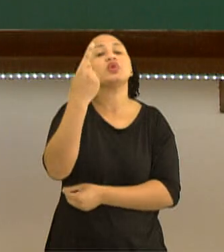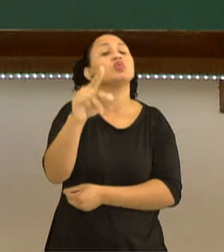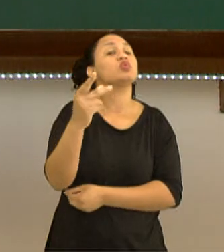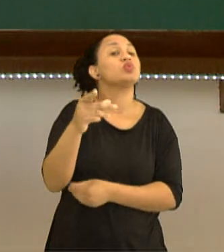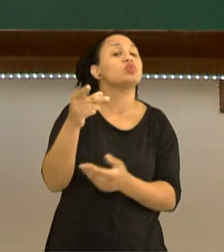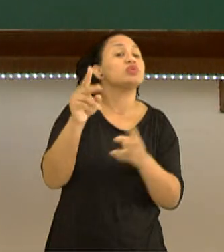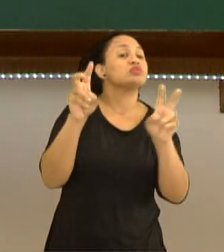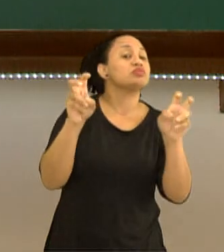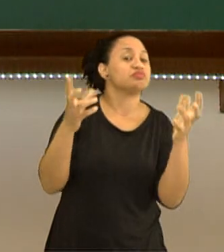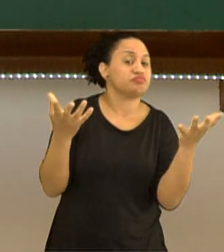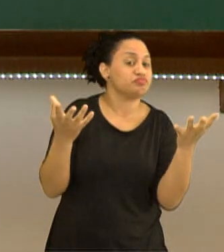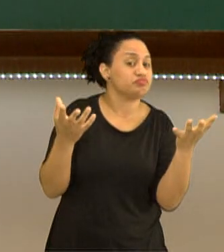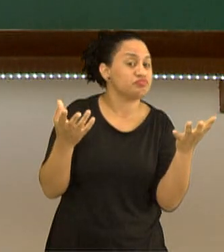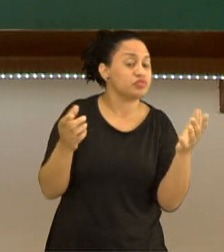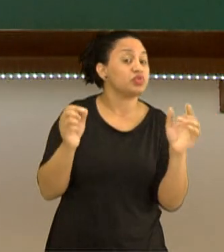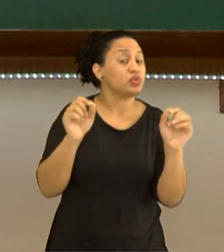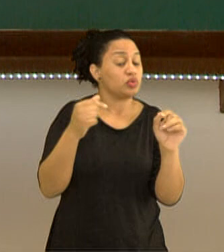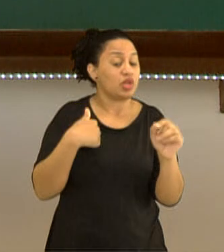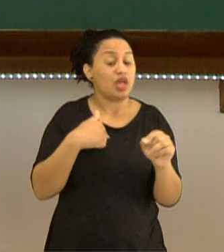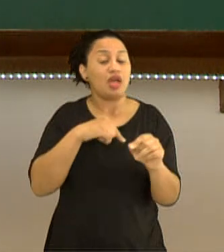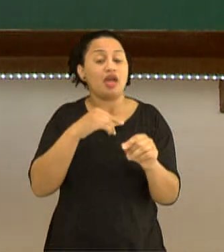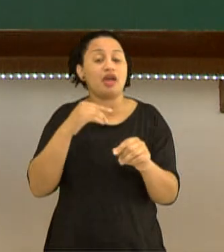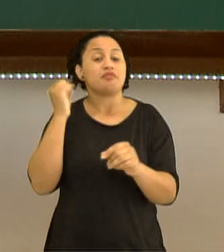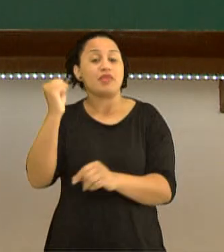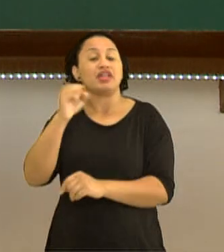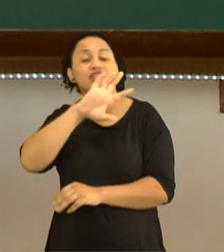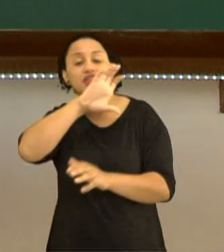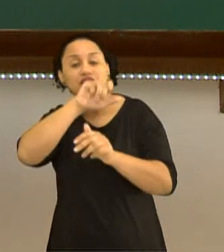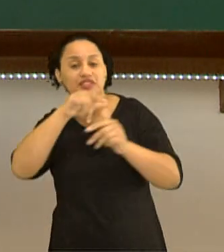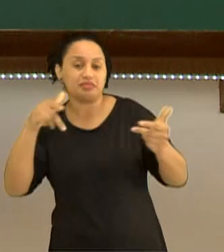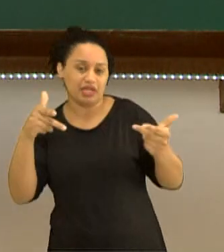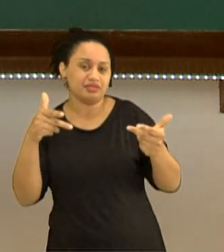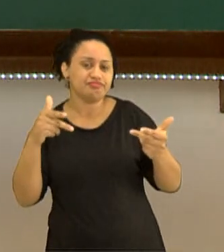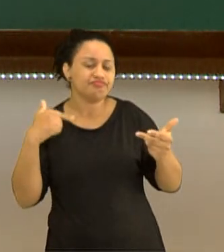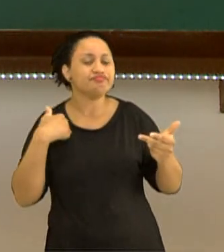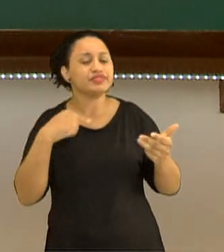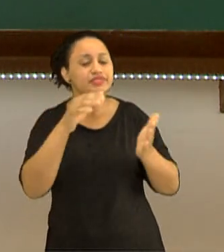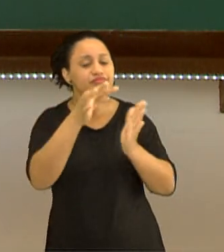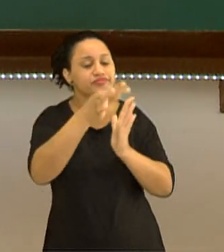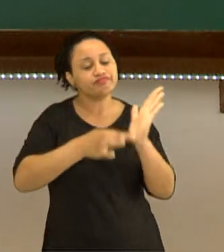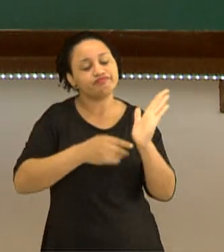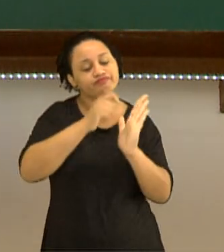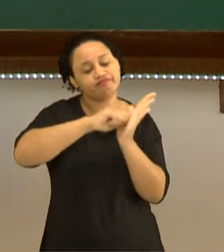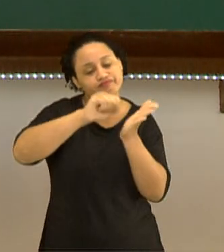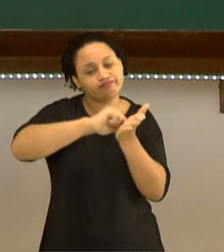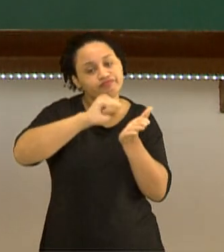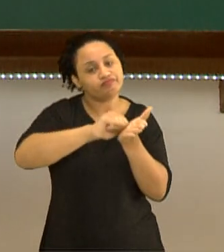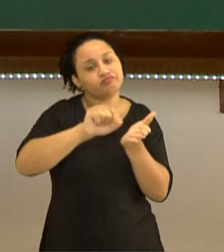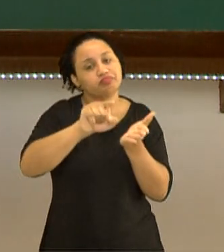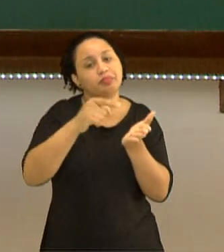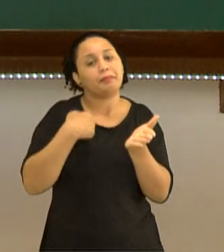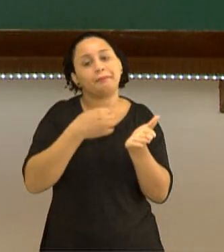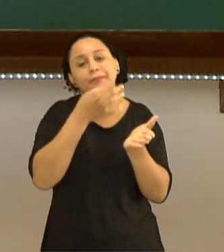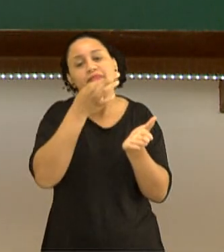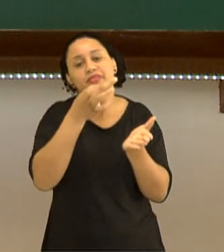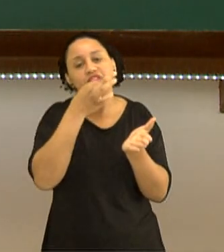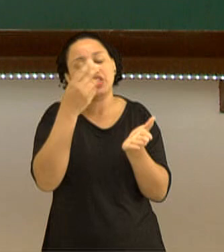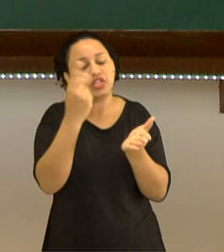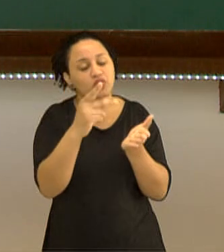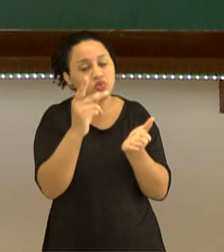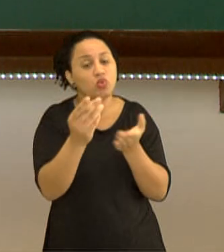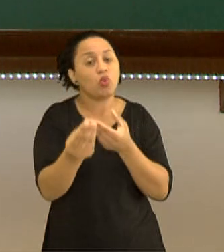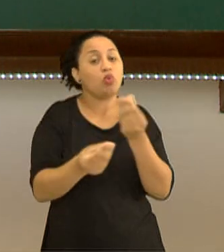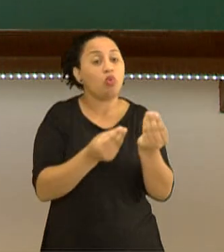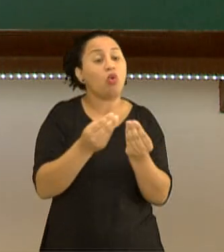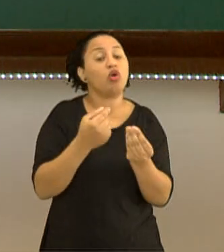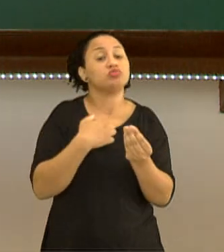assunto? Essa questão do abate de animais. Escreva um texto falando sobre o que você pensa de